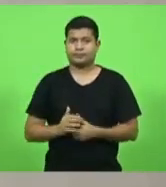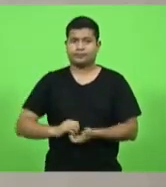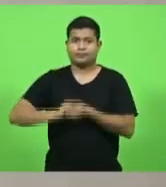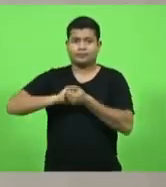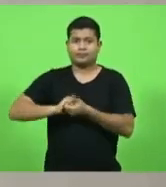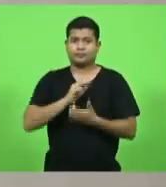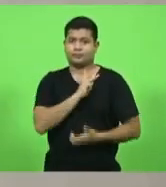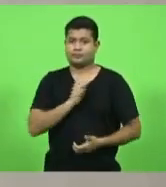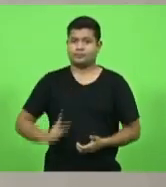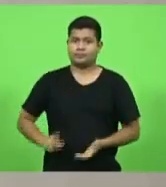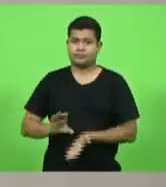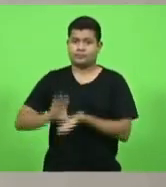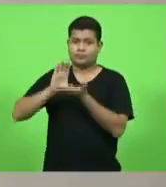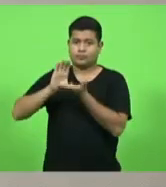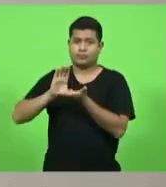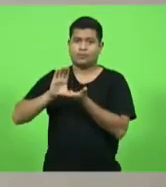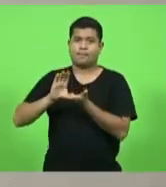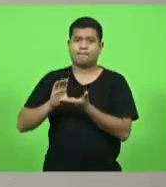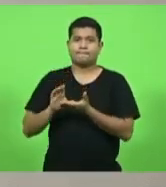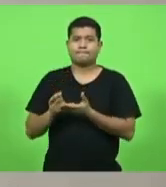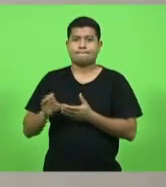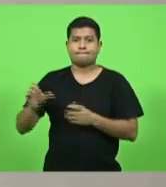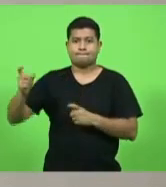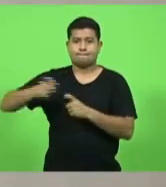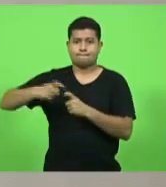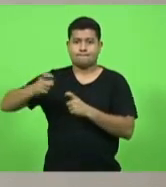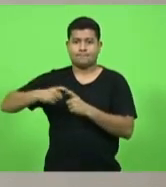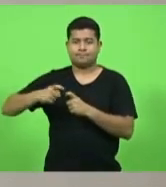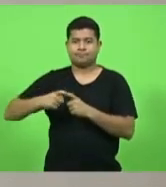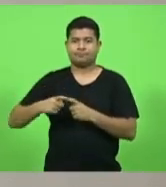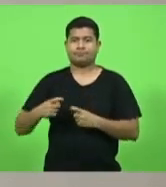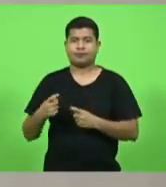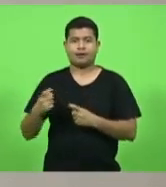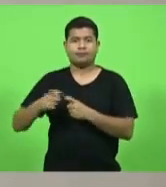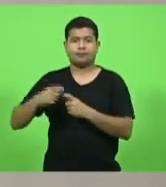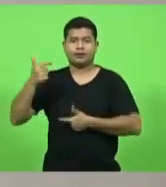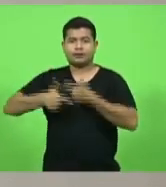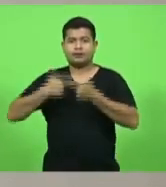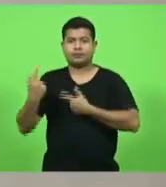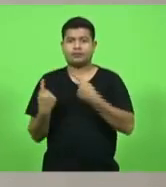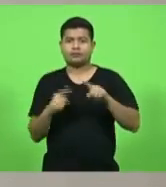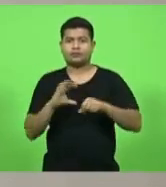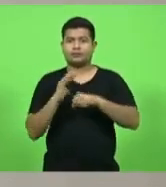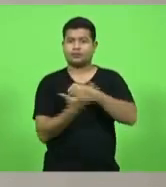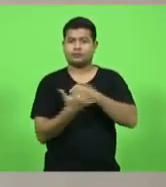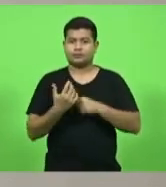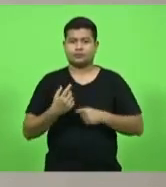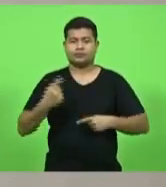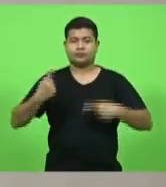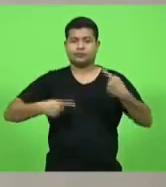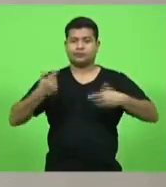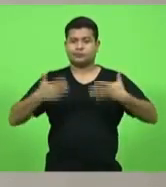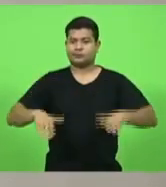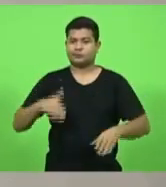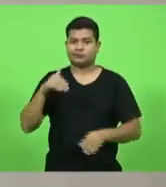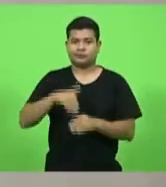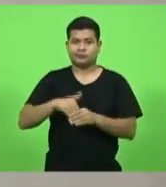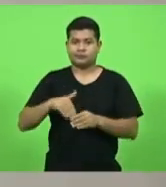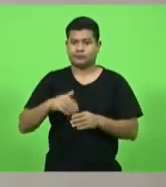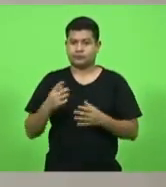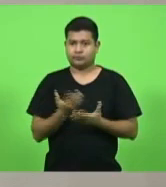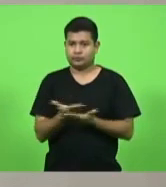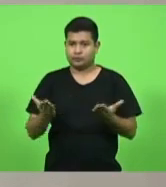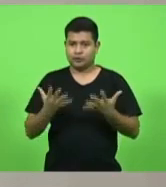cumprimentando o presidente do Conselho Regional de Medicina pelos médicos envolvidos no enfrentamento do Covid-19. Em discussão. Não havendo quem queira discutir, em votação.